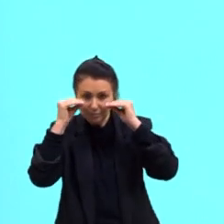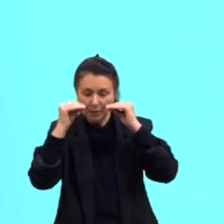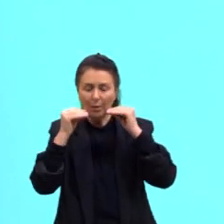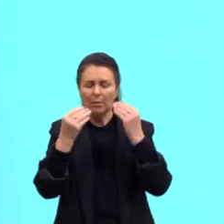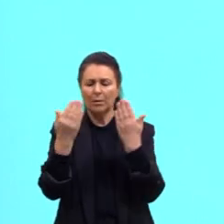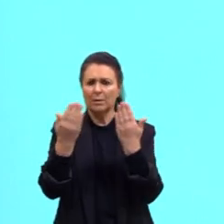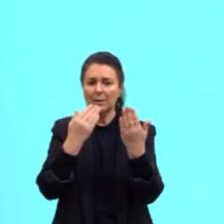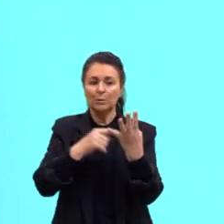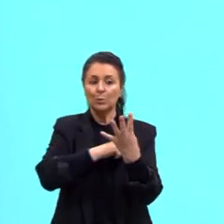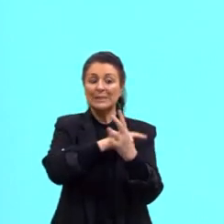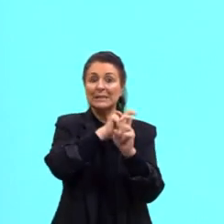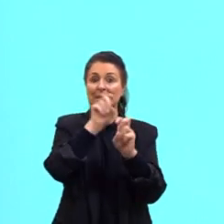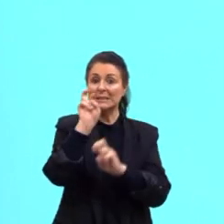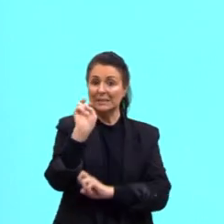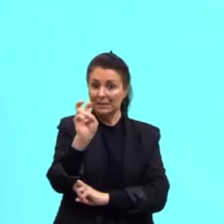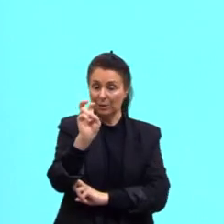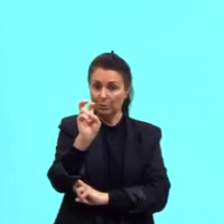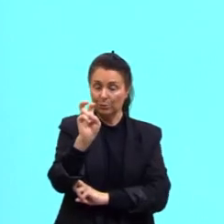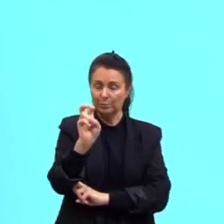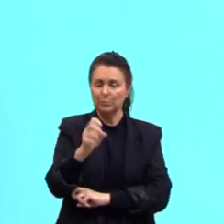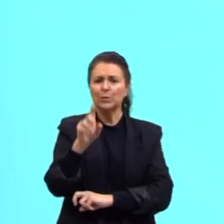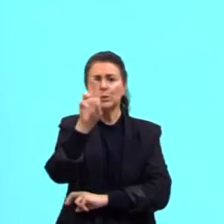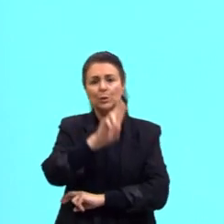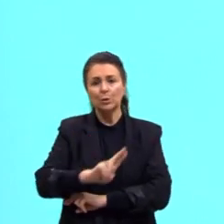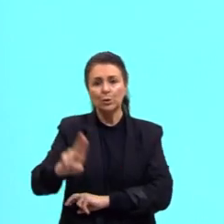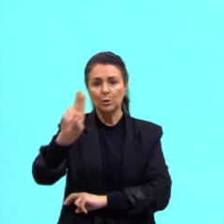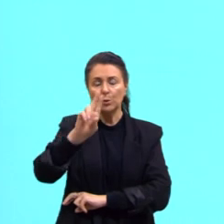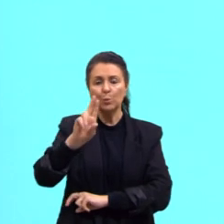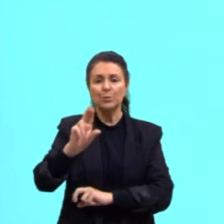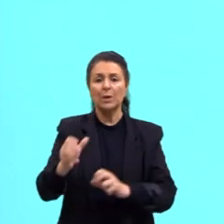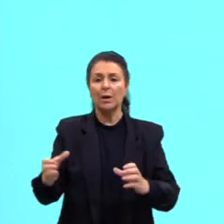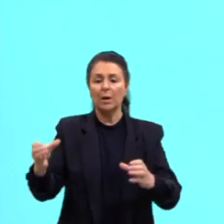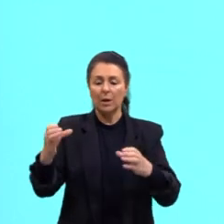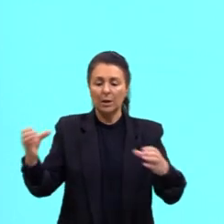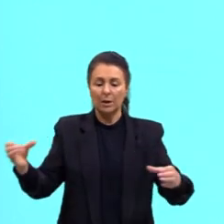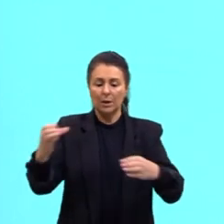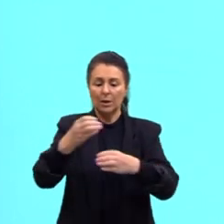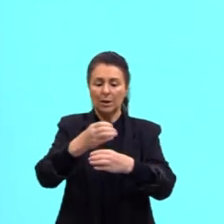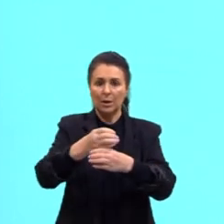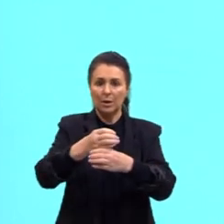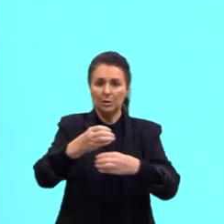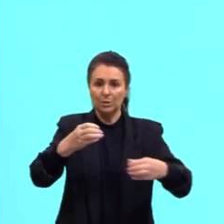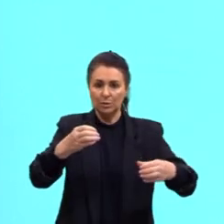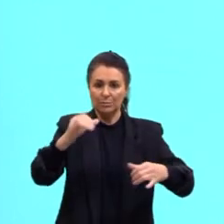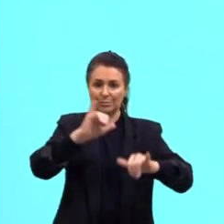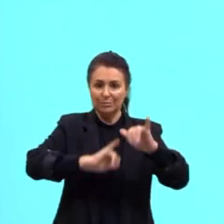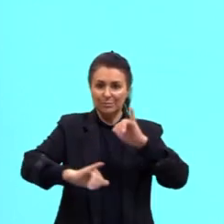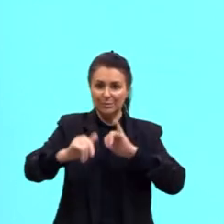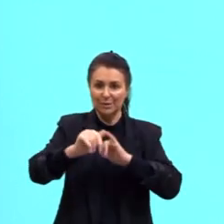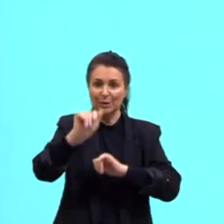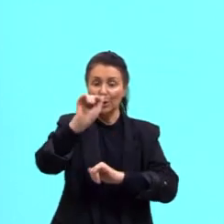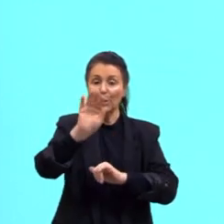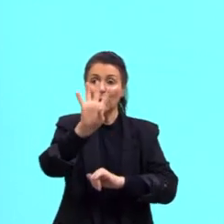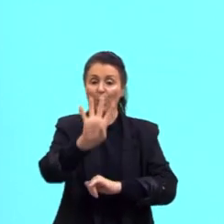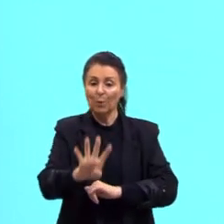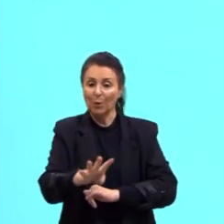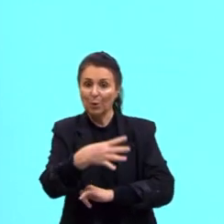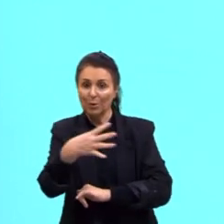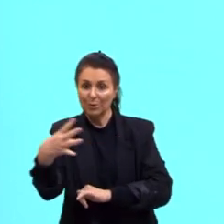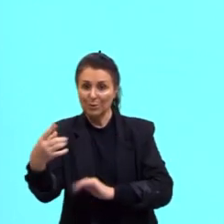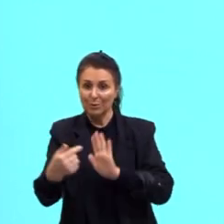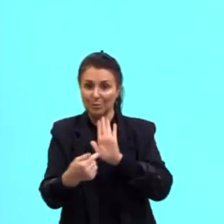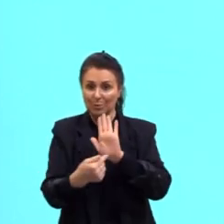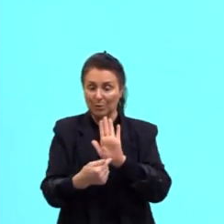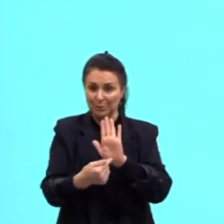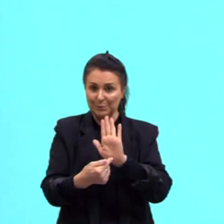analisadas cinco amostras que utilizam reagentes químicos diferentes no quadro são apresentados os resultados